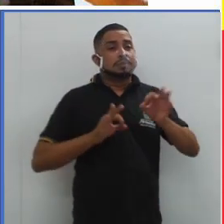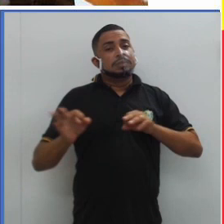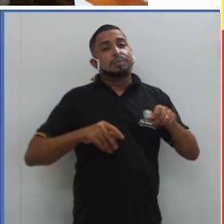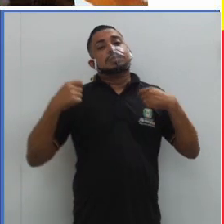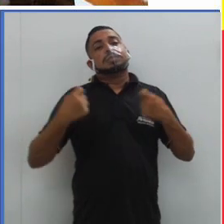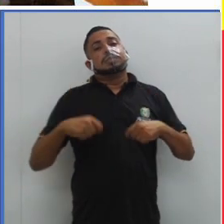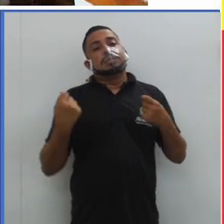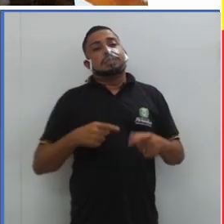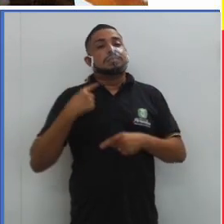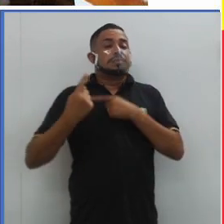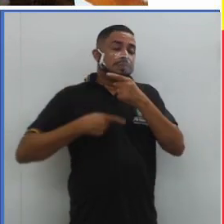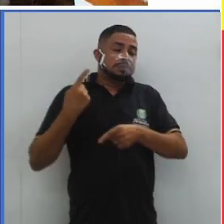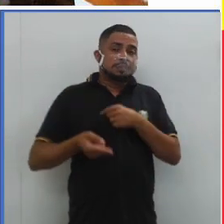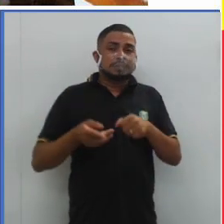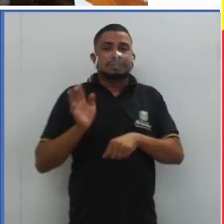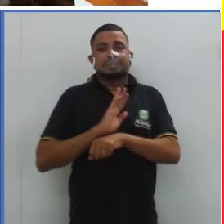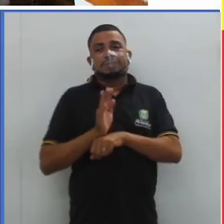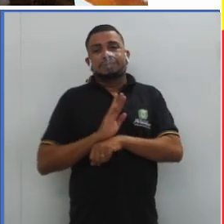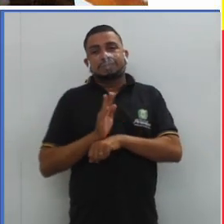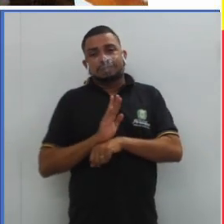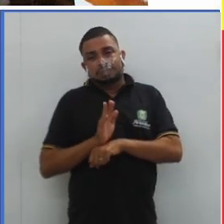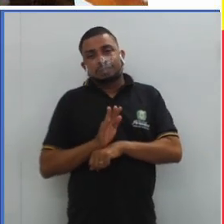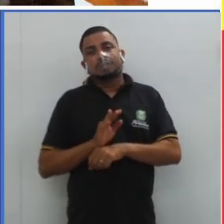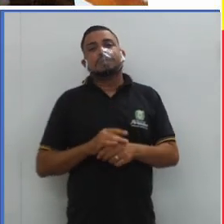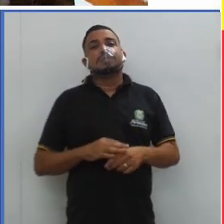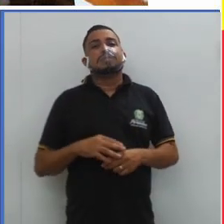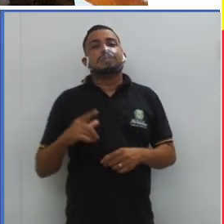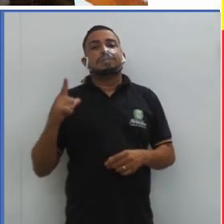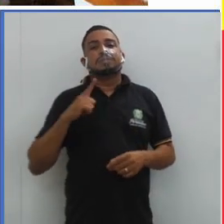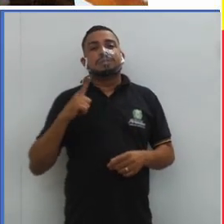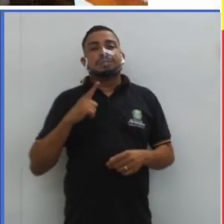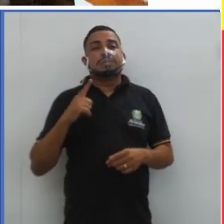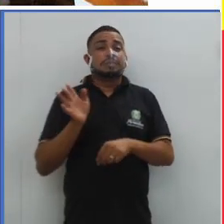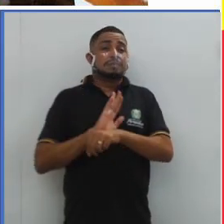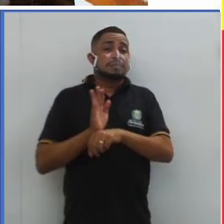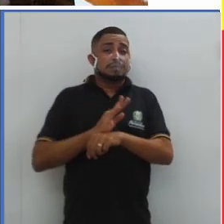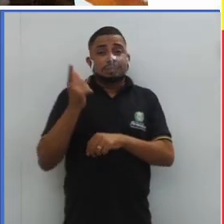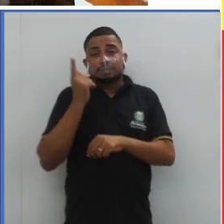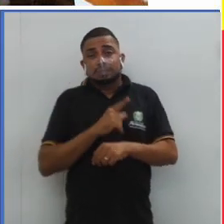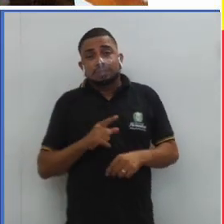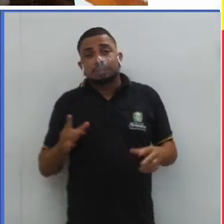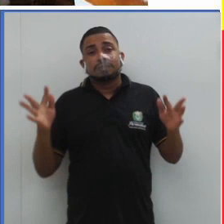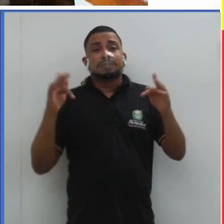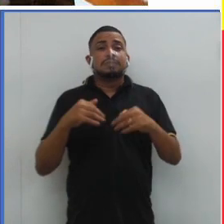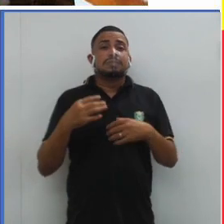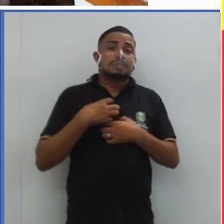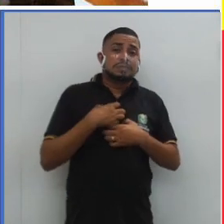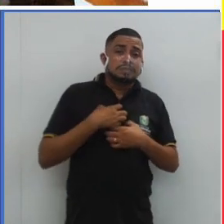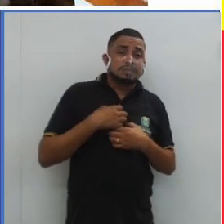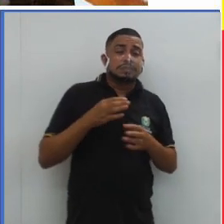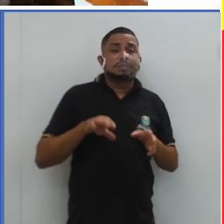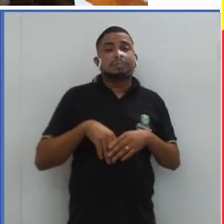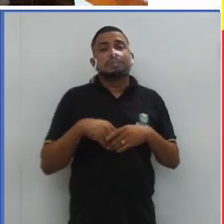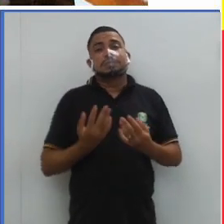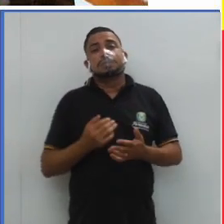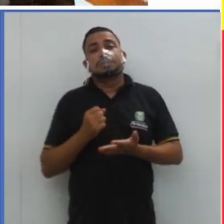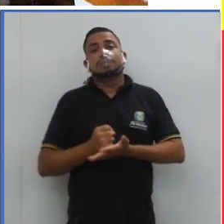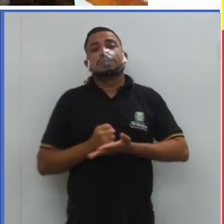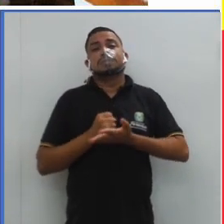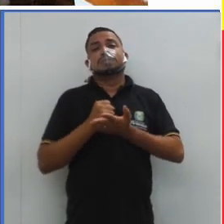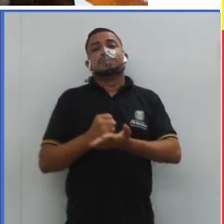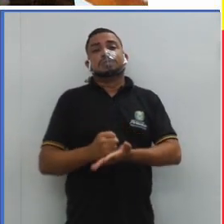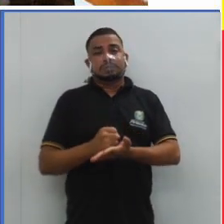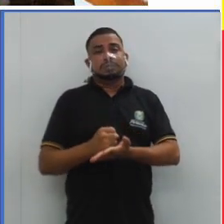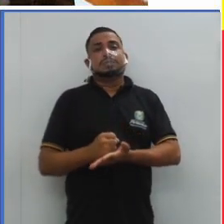ajustes necessários, certo, para depois da filmagem, que é a vez da edição, também o vídeo ganha forma final. Então, assim,